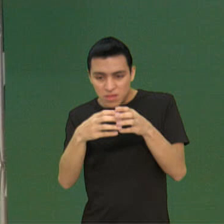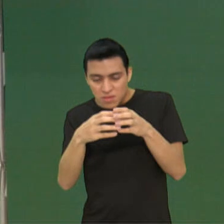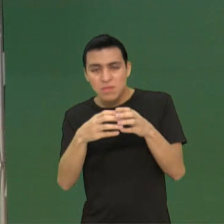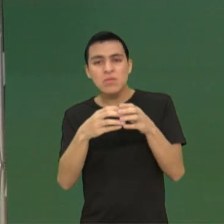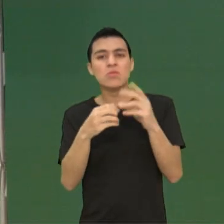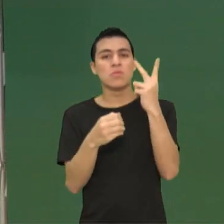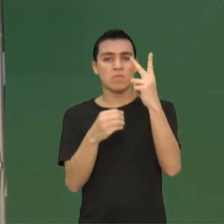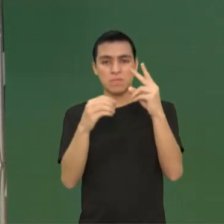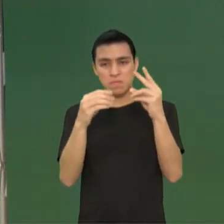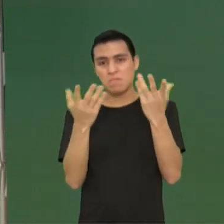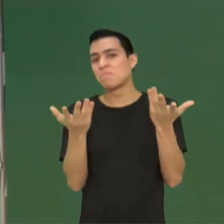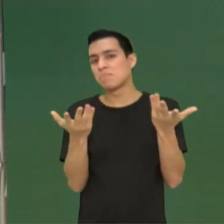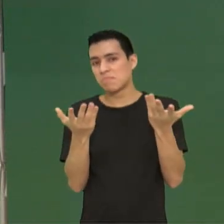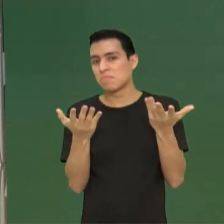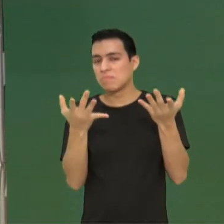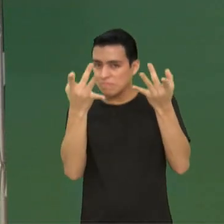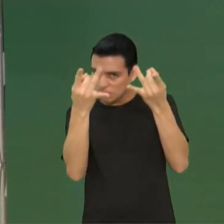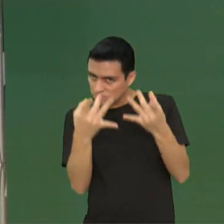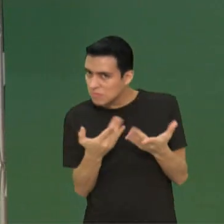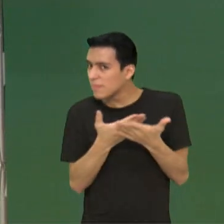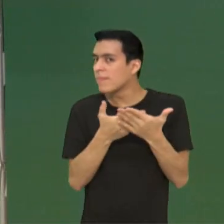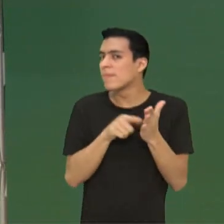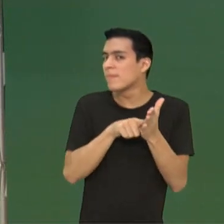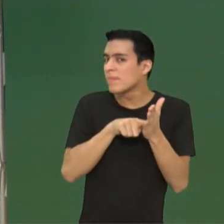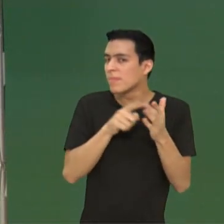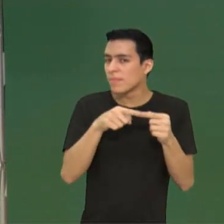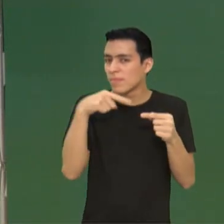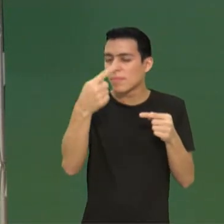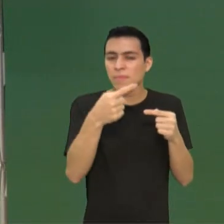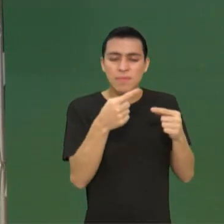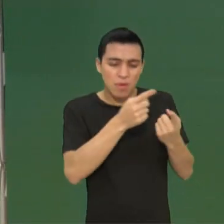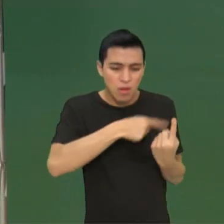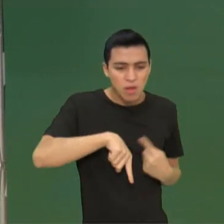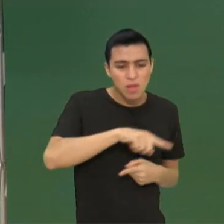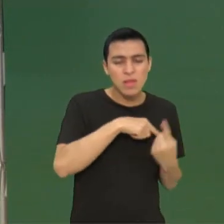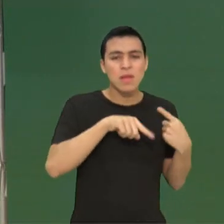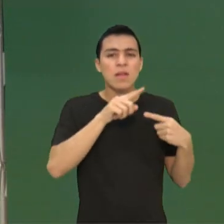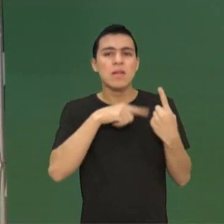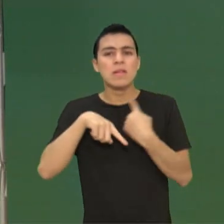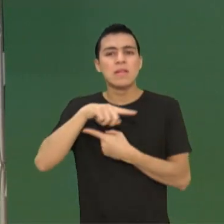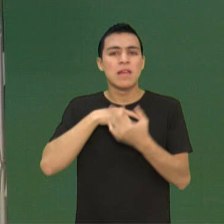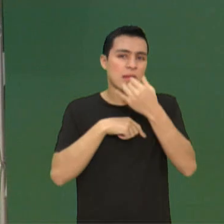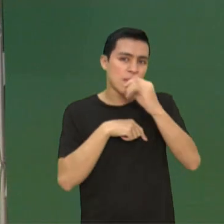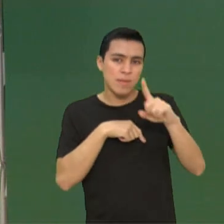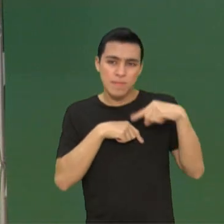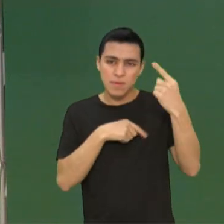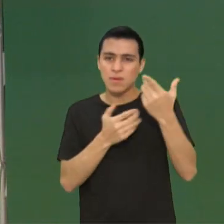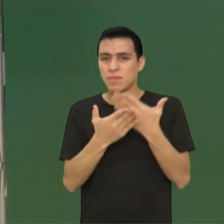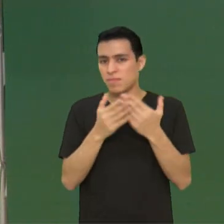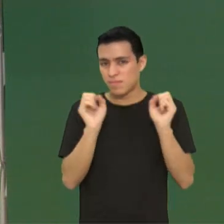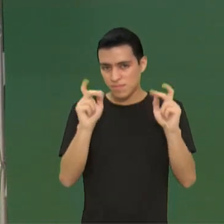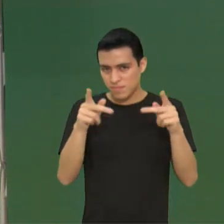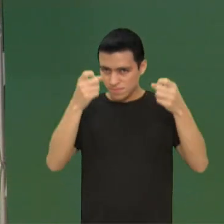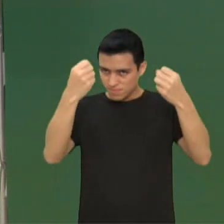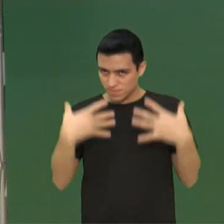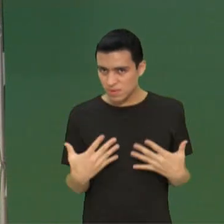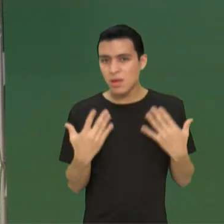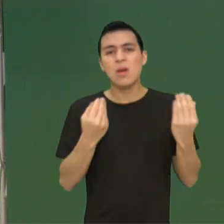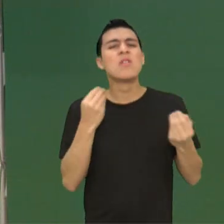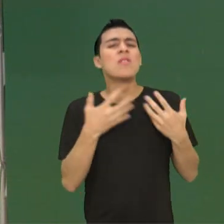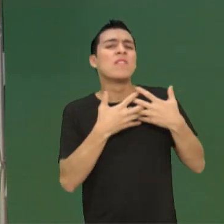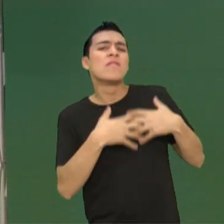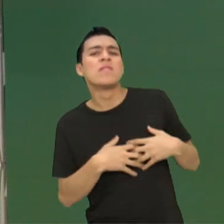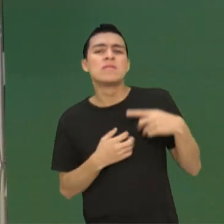camadas de membrana. Vamos detalhar o estudo disso em metabolismo energético, que é o tema que a gente começa na próxima aula já. Como é que chama